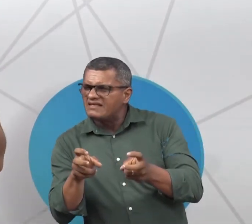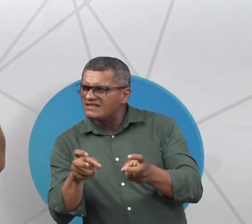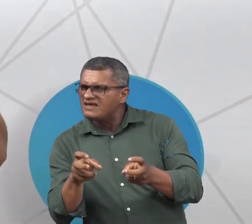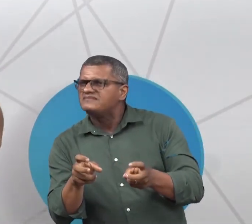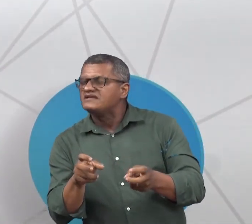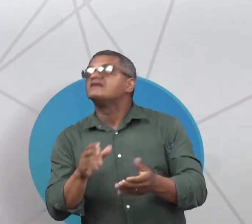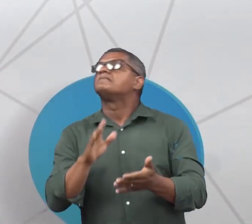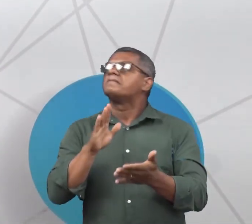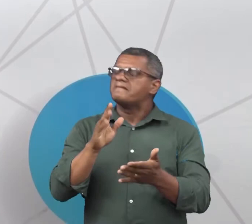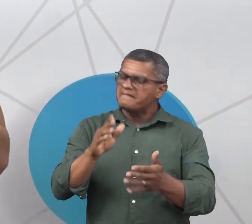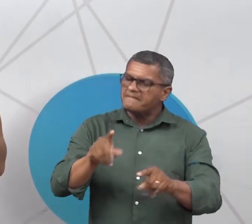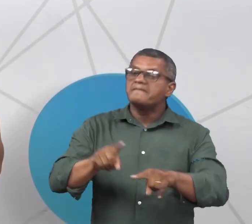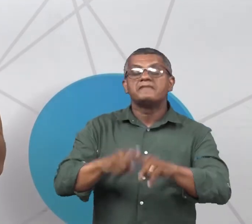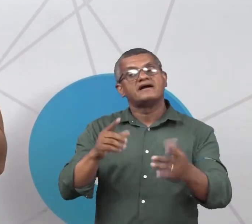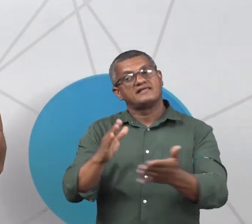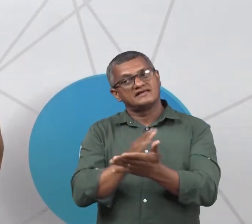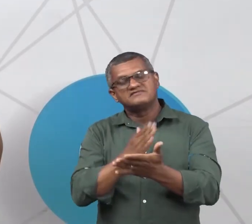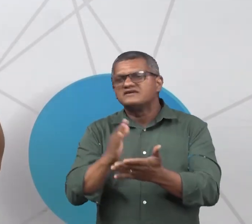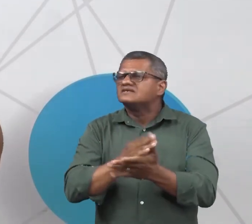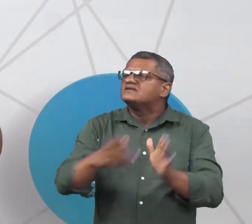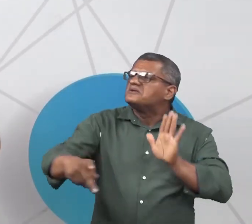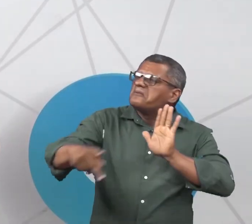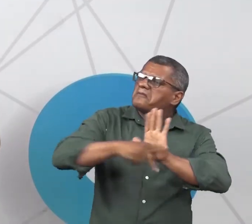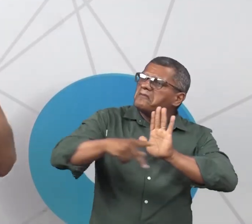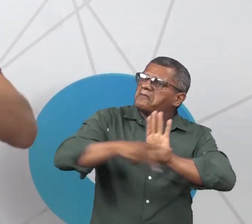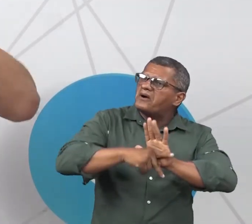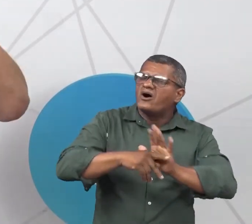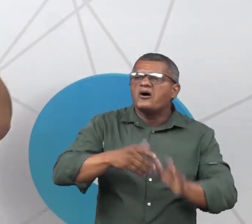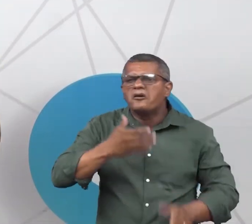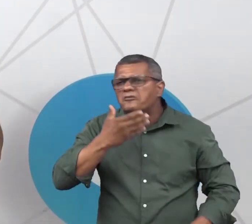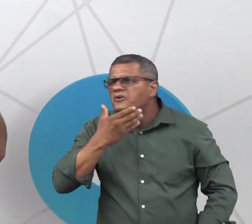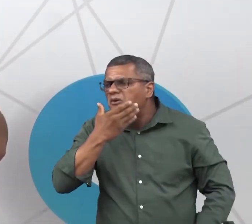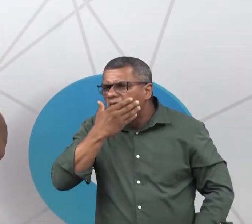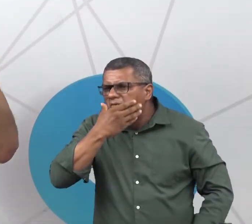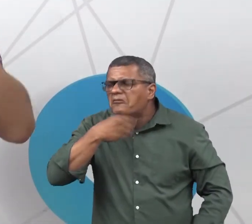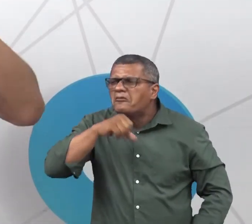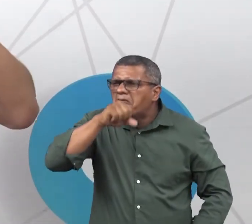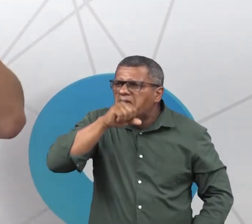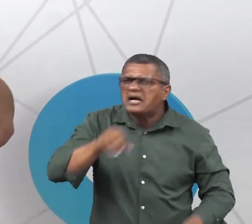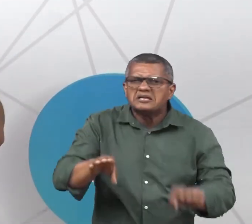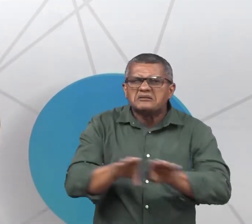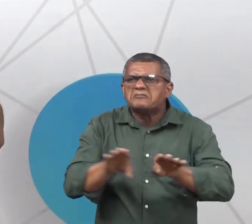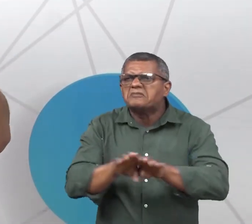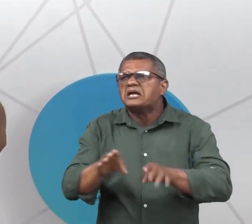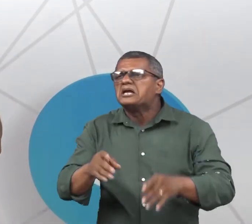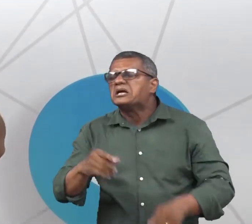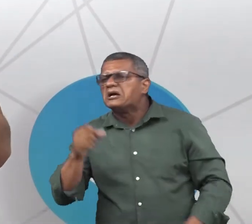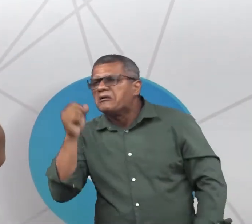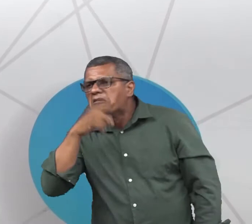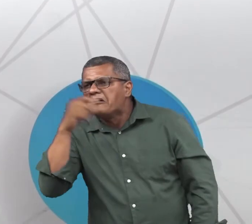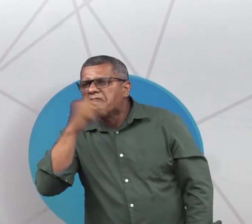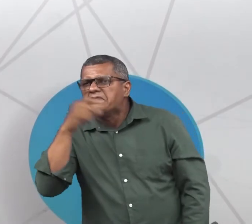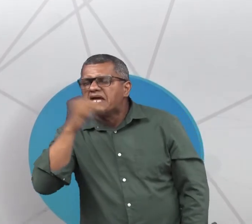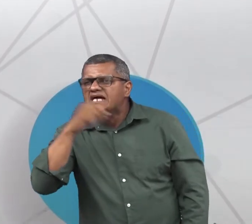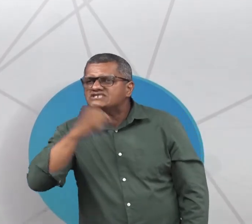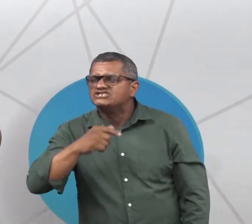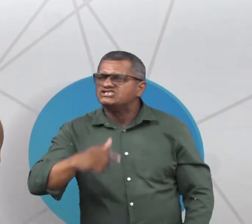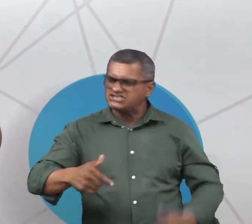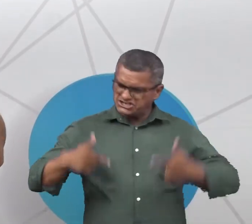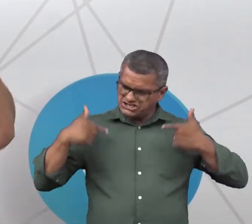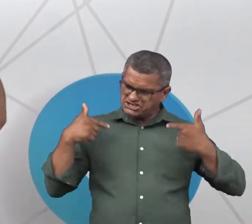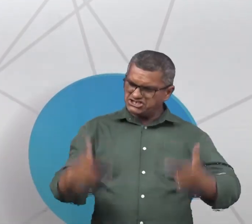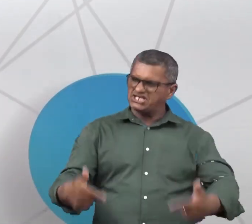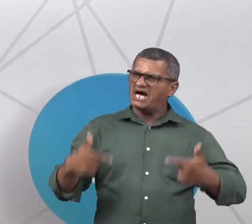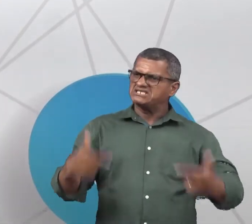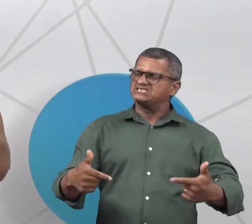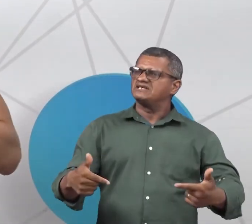mas às vezes o seu próprio pai, ele faz uma brincadeira bem chatinha, aquela piadinha de mau gosto com a sua mãe, também